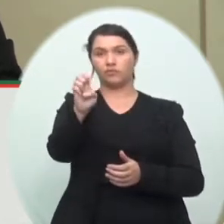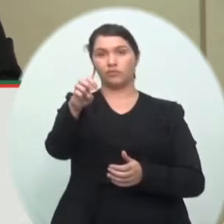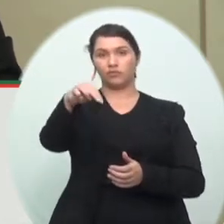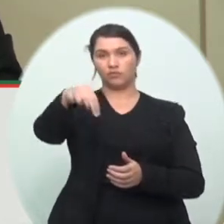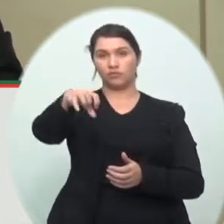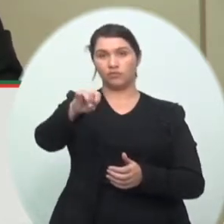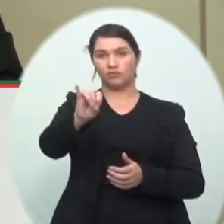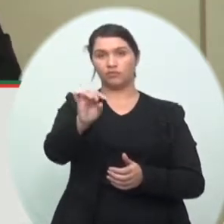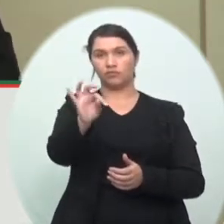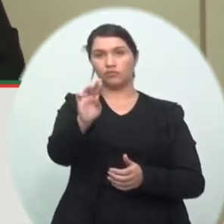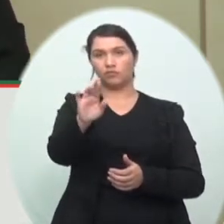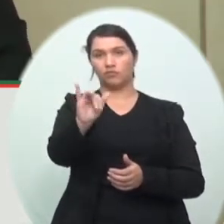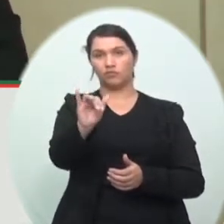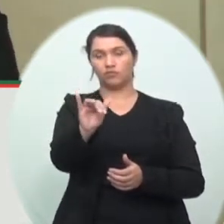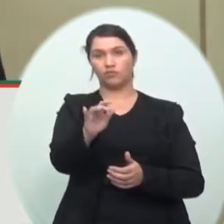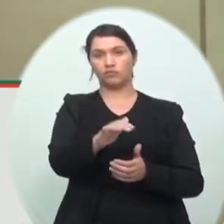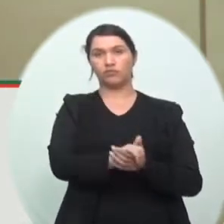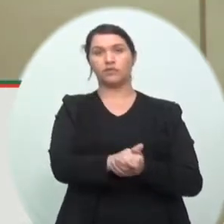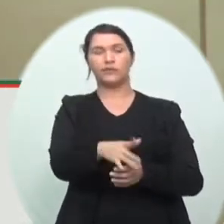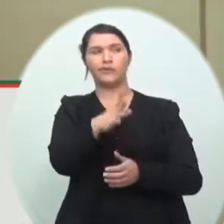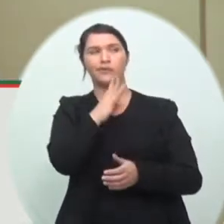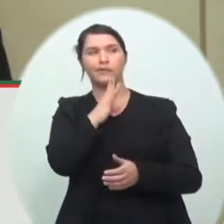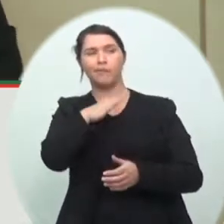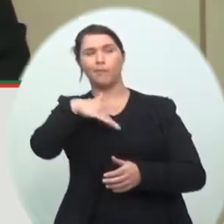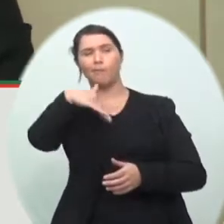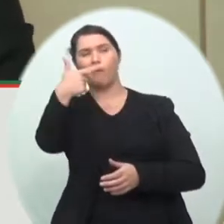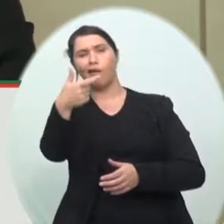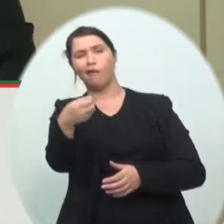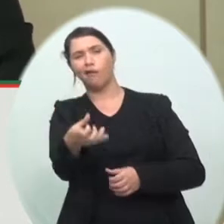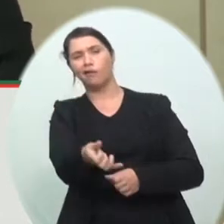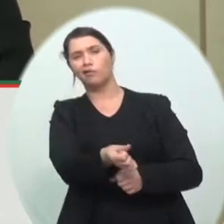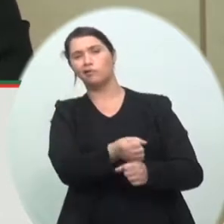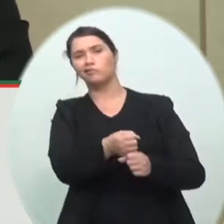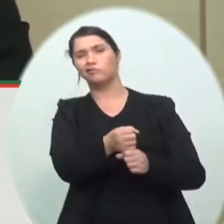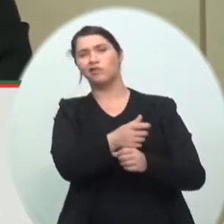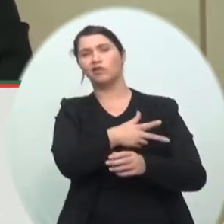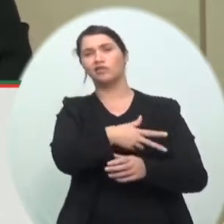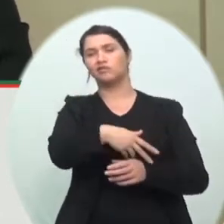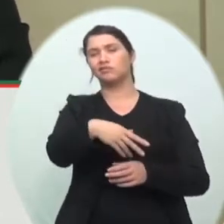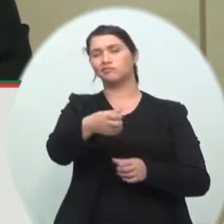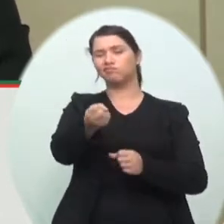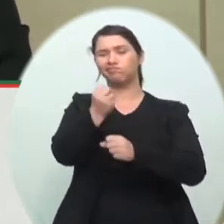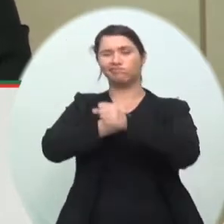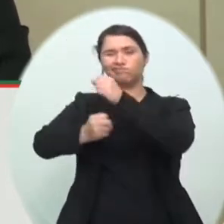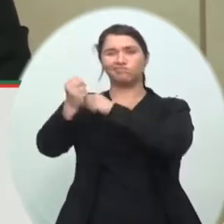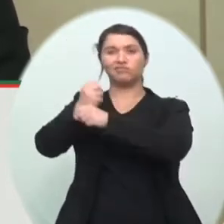conheço há mais de 20 anos, desde quando era tenente da Polícia Militar. Moreno,